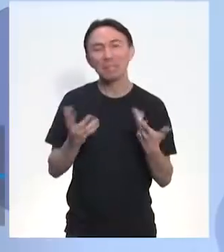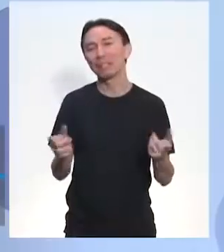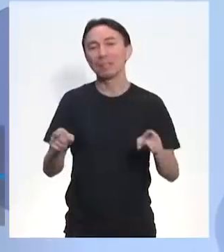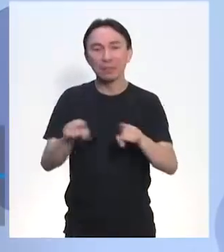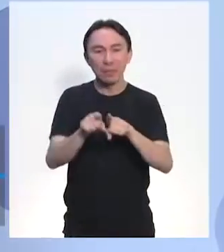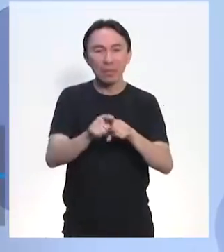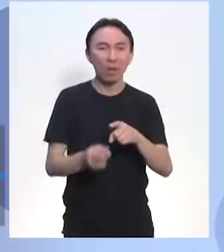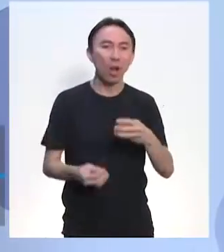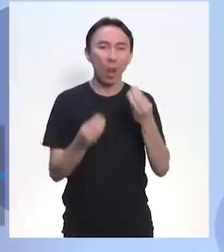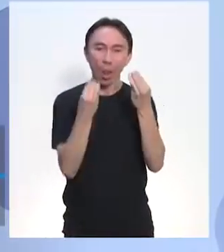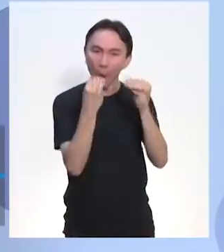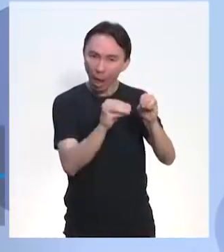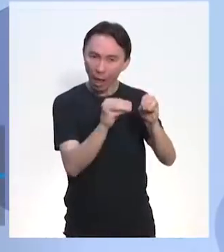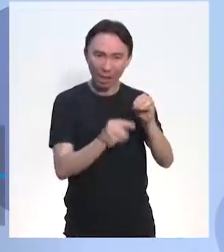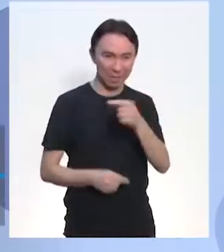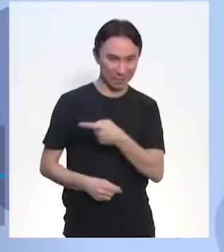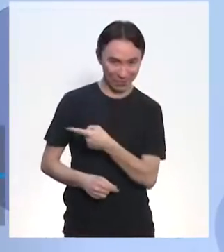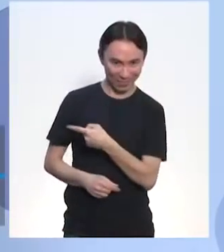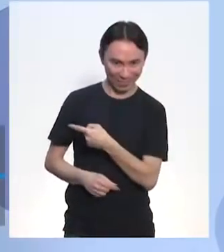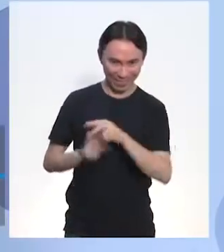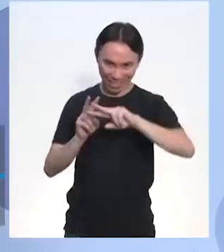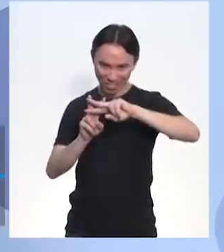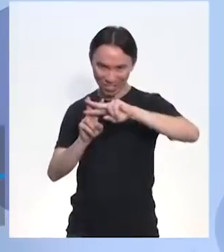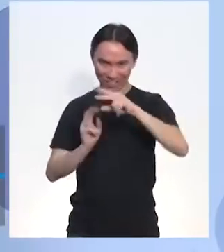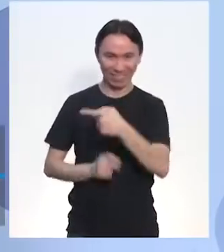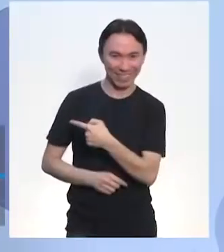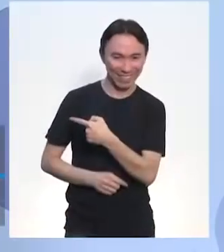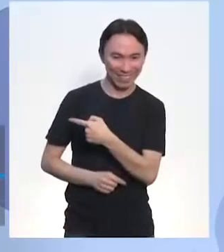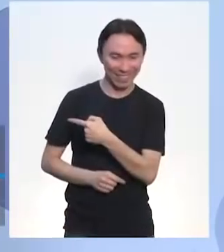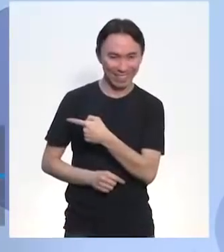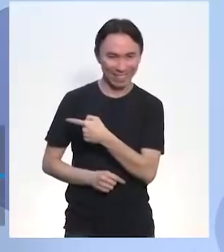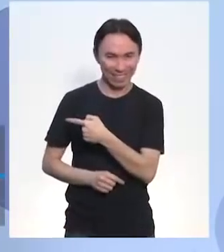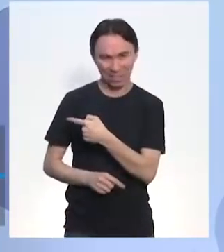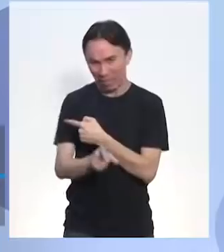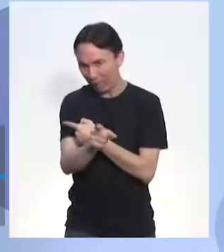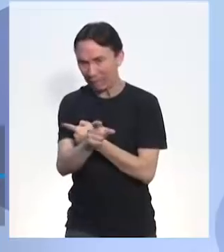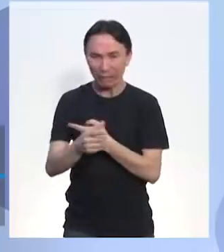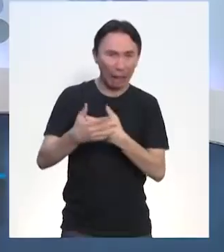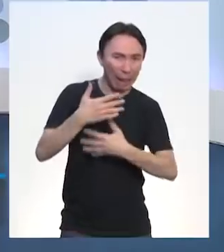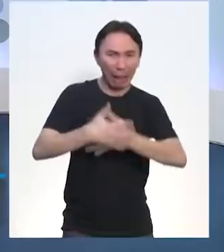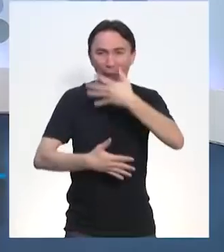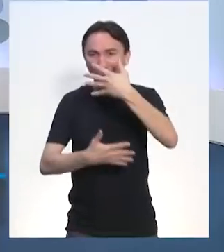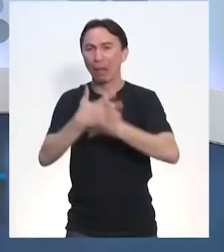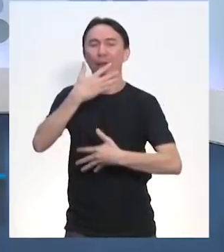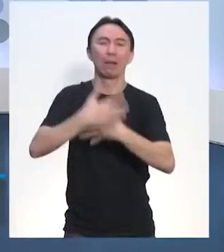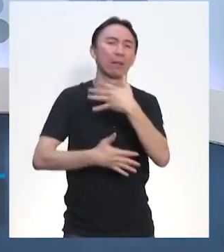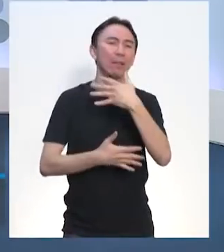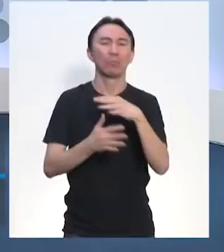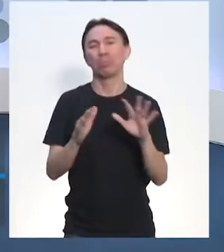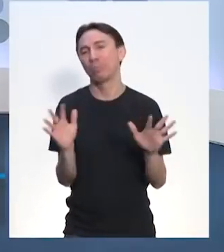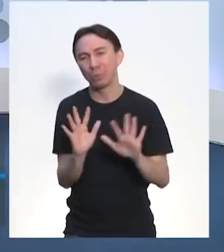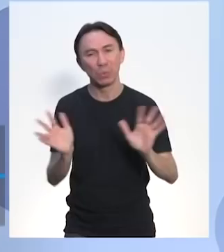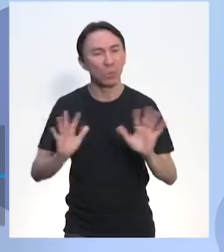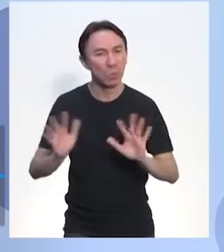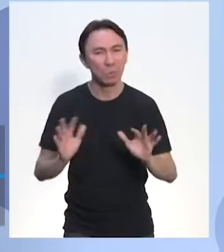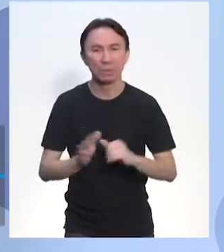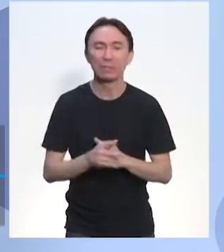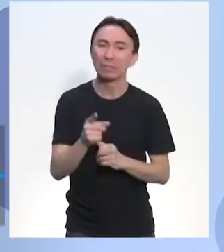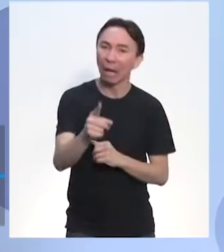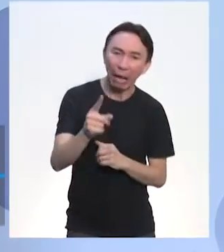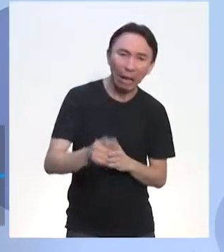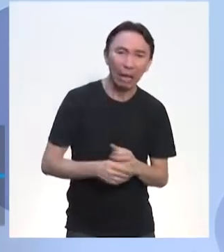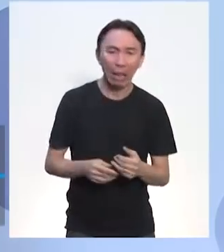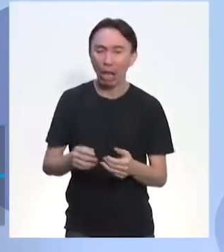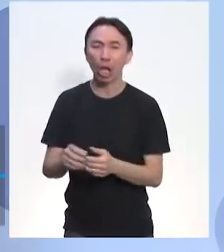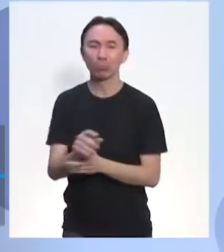matemática, como apareceu para vocês. Então, isso não é um empecilho, correto? Porque ninguém é obrigado a ter rede